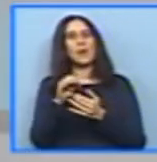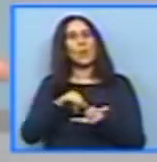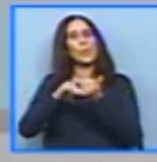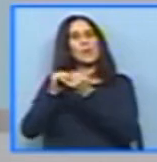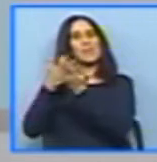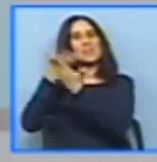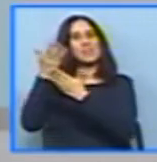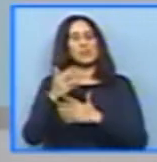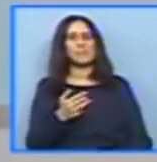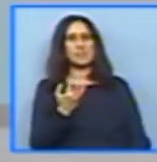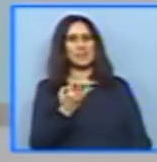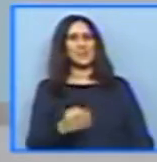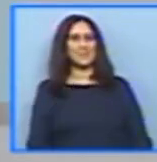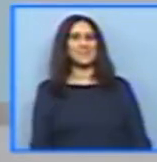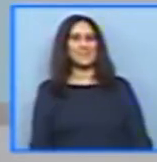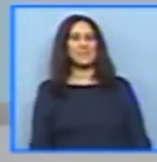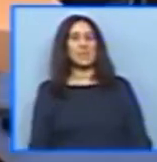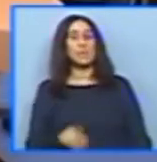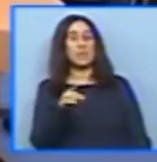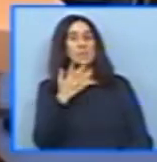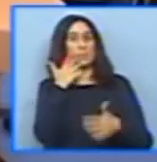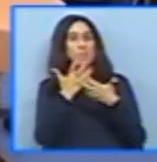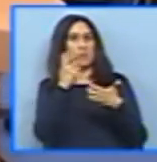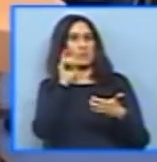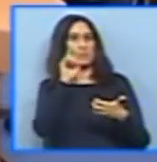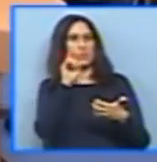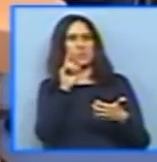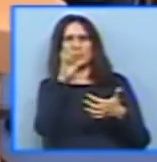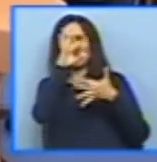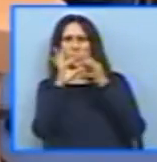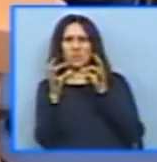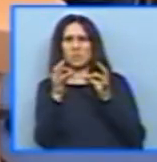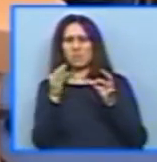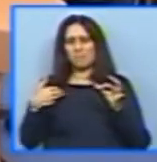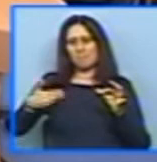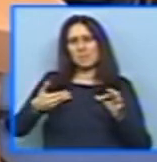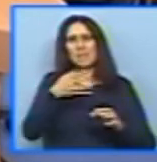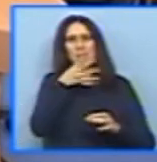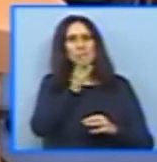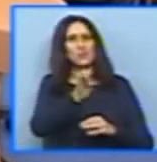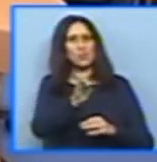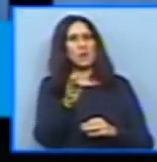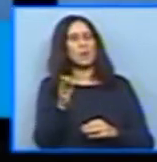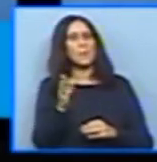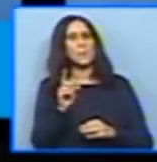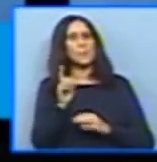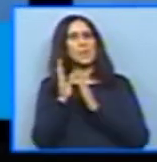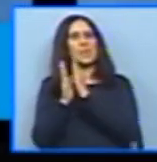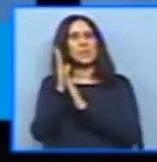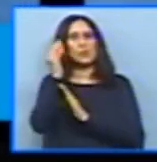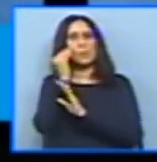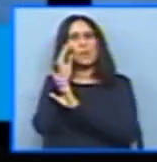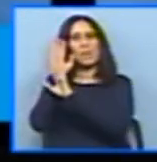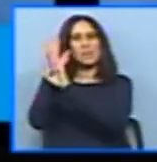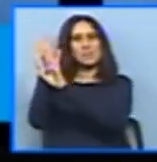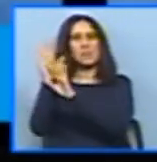proximidade. Exato. E esse sublinhar parece-me também importante, que vai um bocadinho na lógica do que temos estado a dizer, que não se trata tanto de um Deus em si, mas